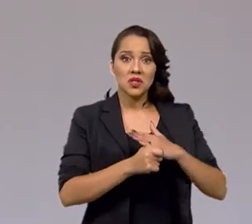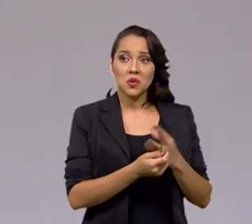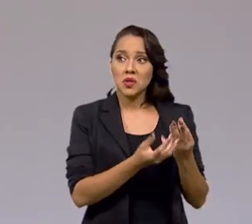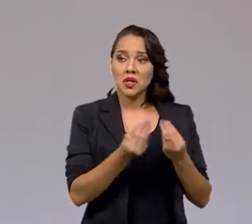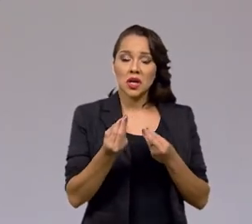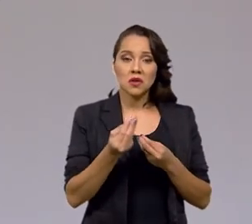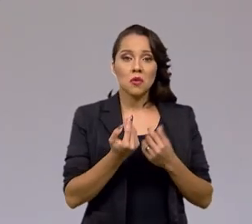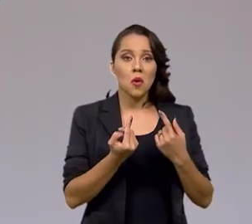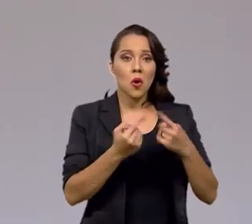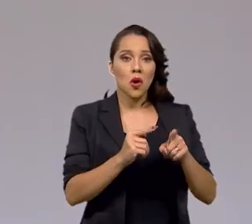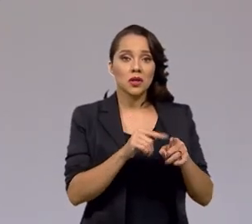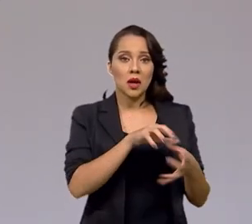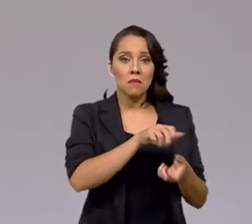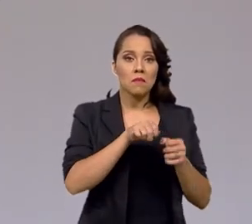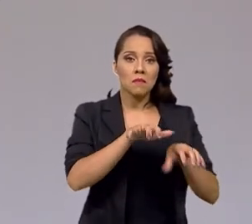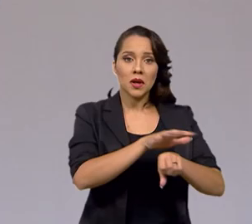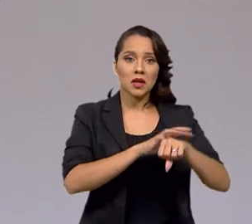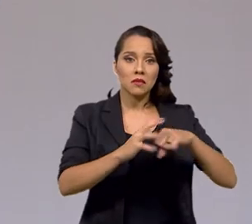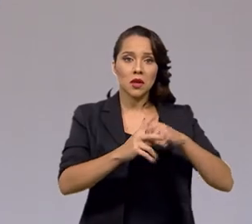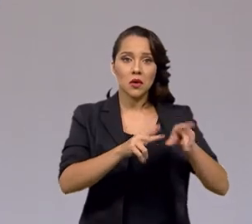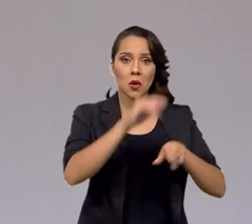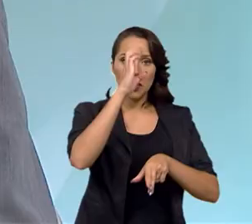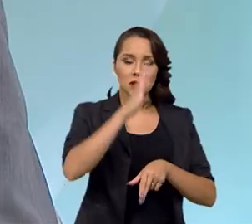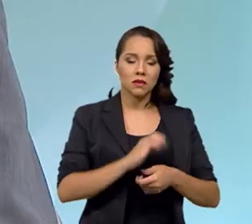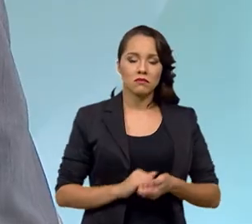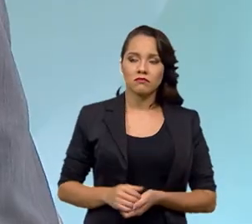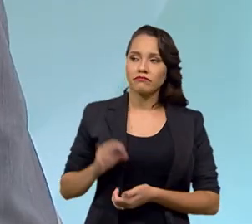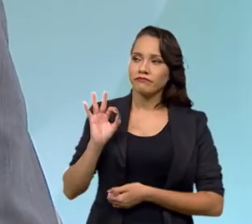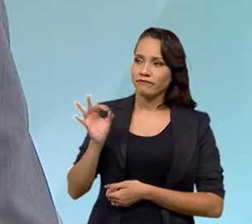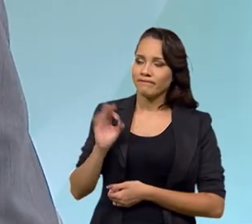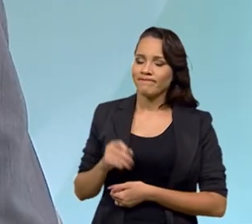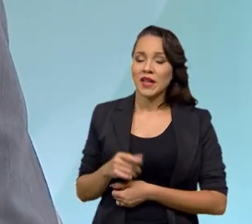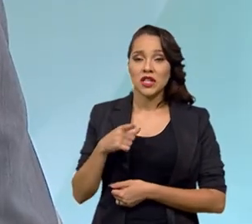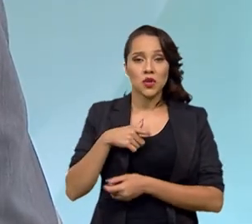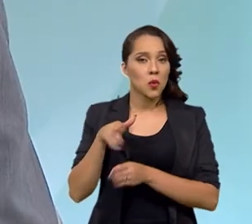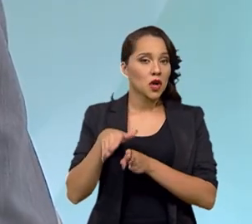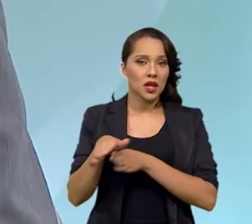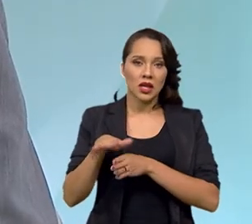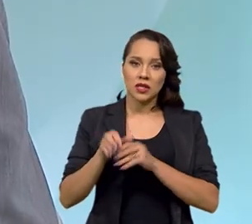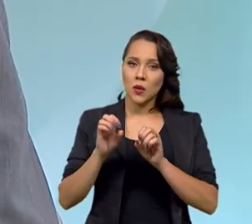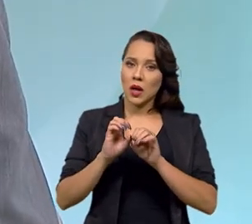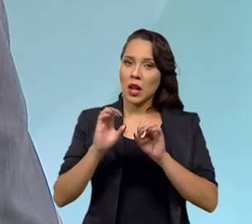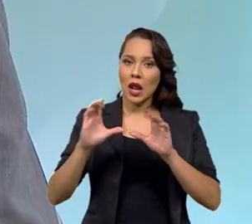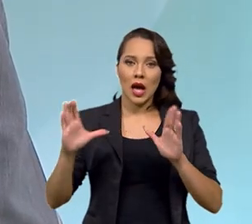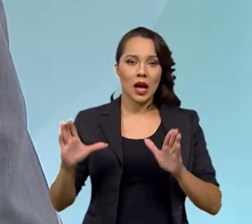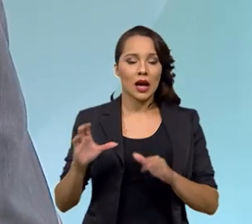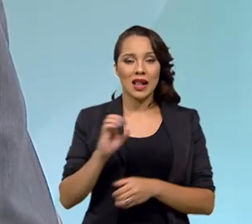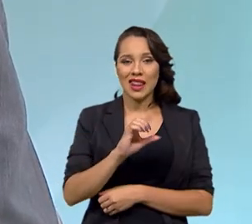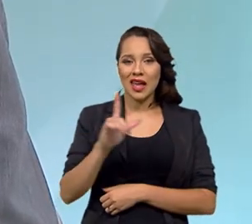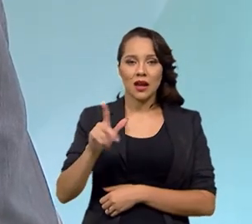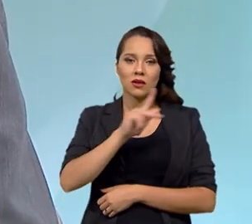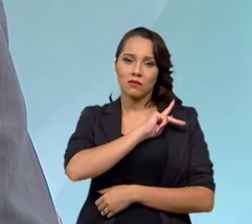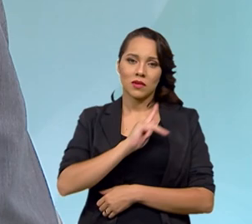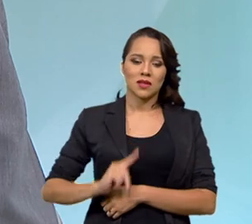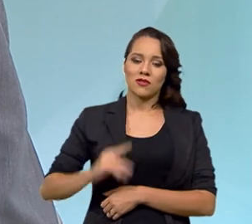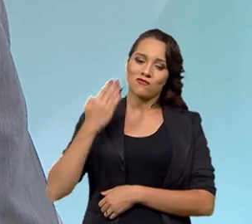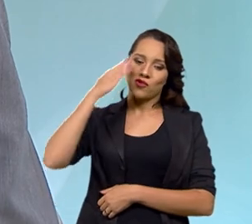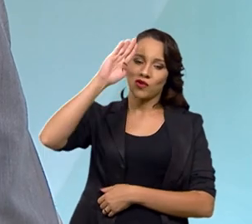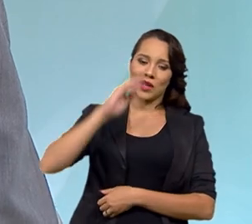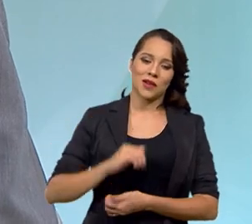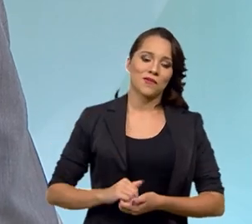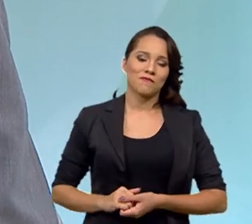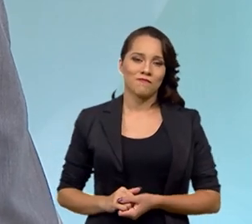tanto para combater a anemia como o Brasil não foi isso daqui cedo havia um muro Então são muito claro do presidente aí bolsonaro